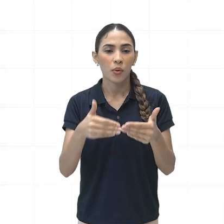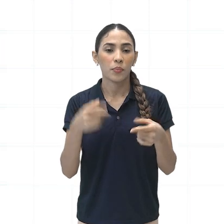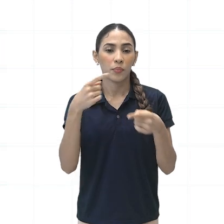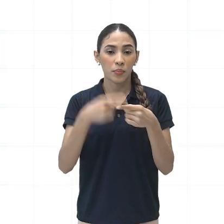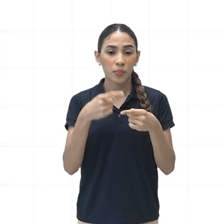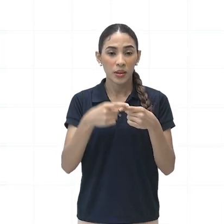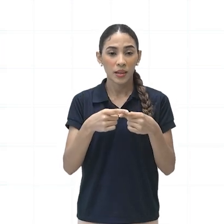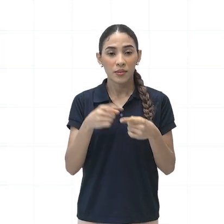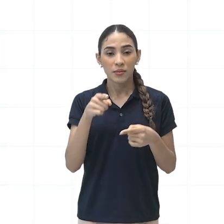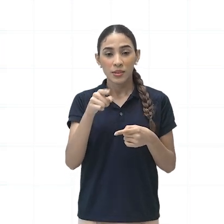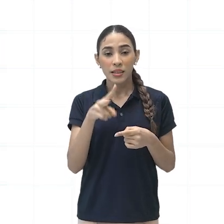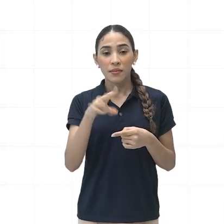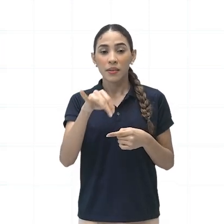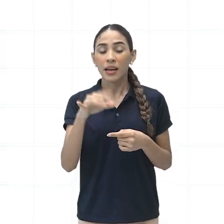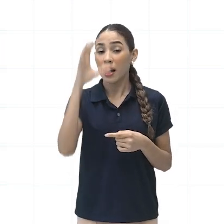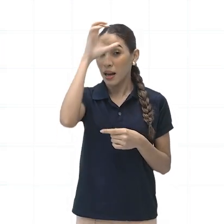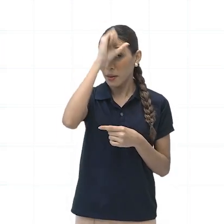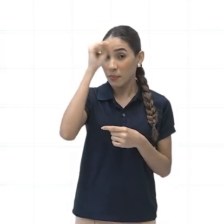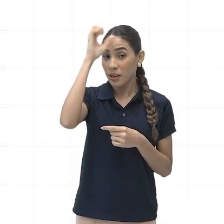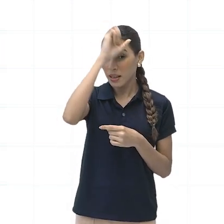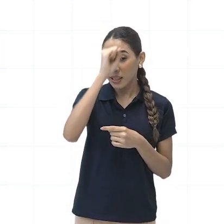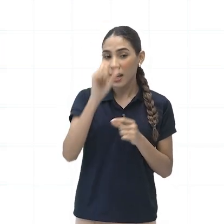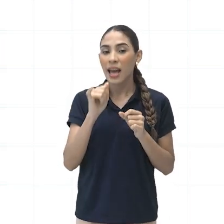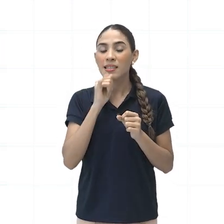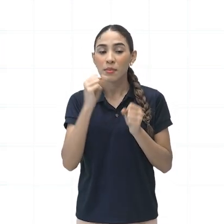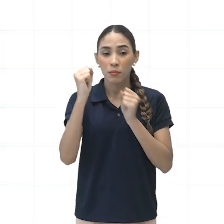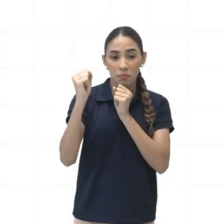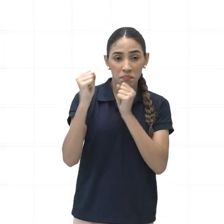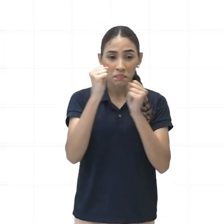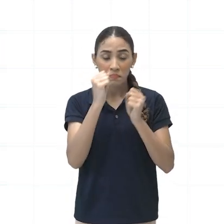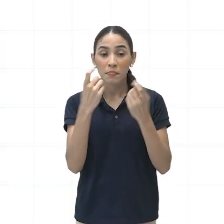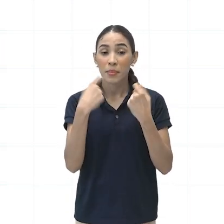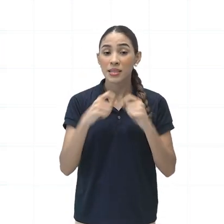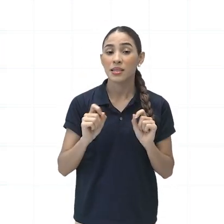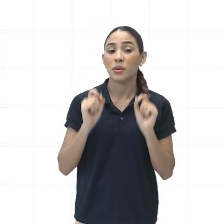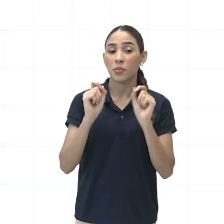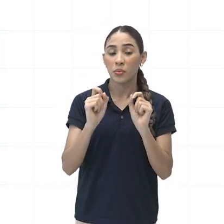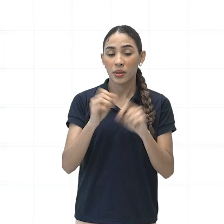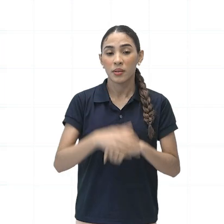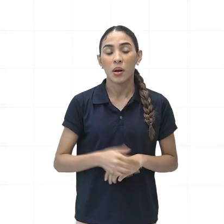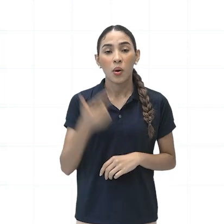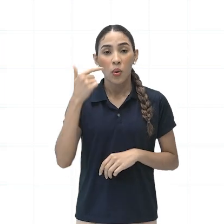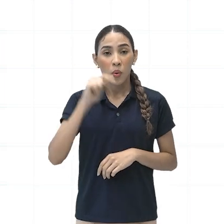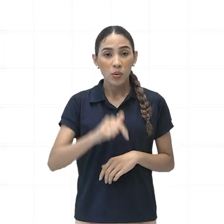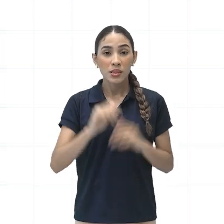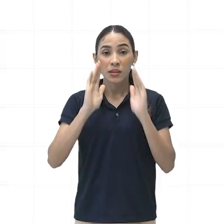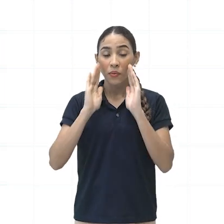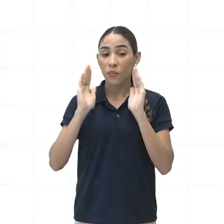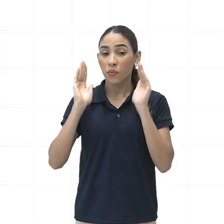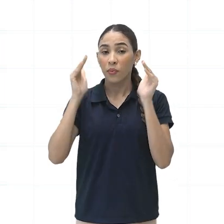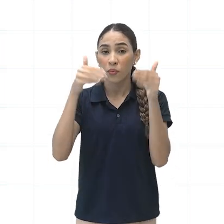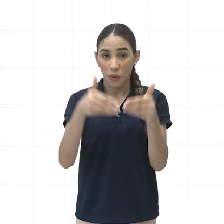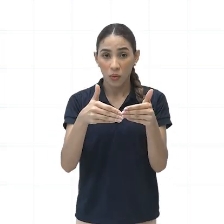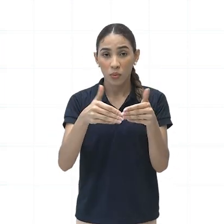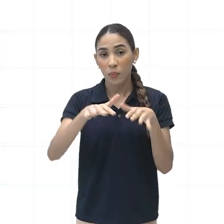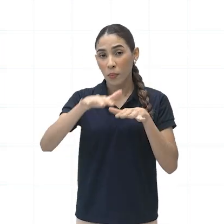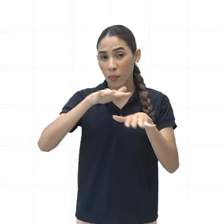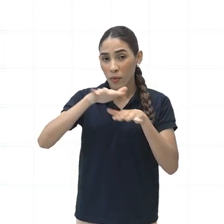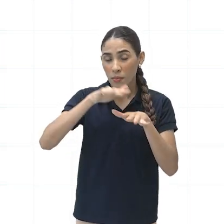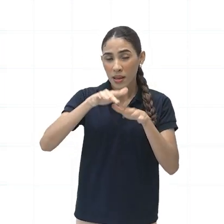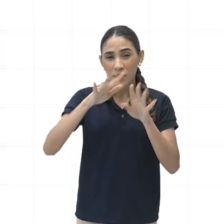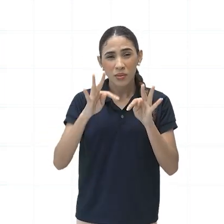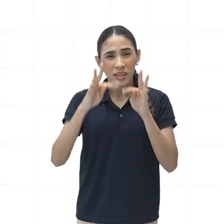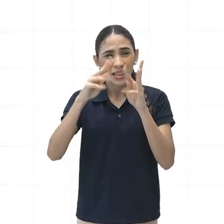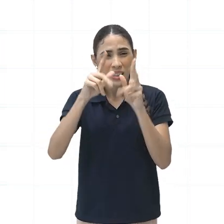Quando você está aprendendo ali os golpes, o que você precisa? Concentrar no movimento, em cada